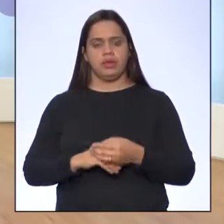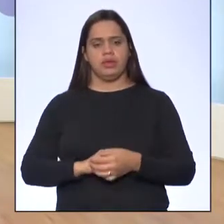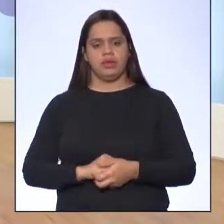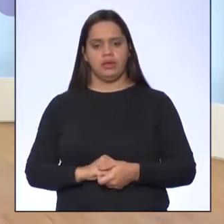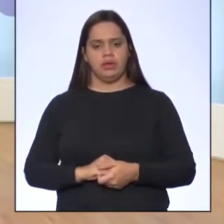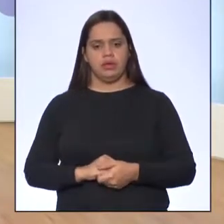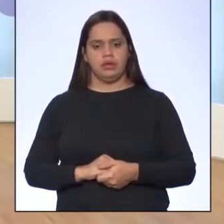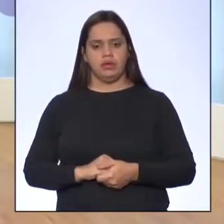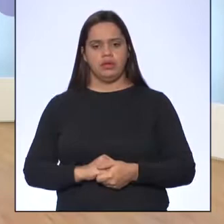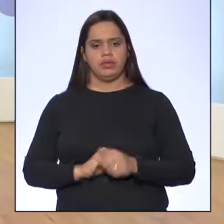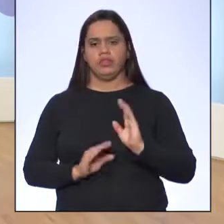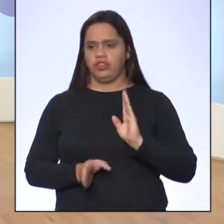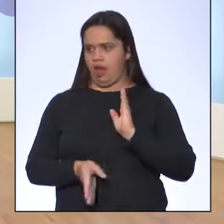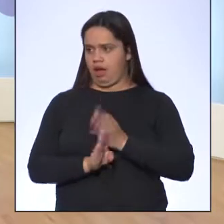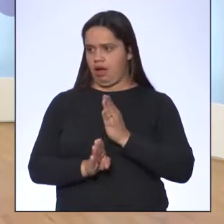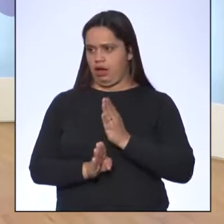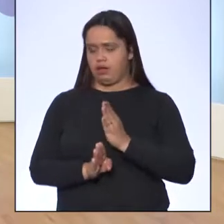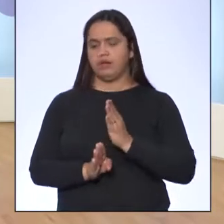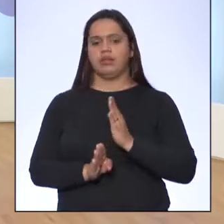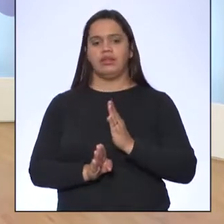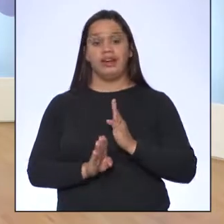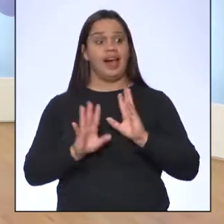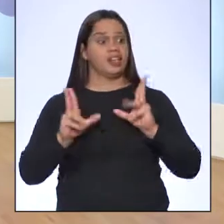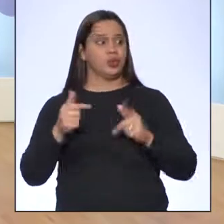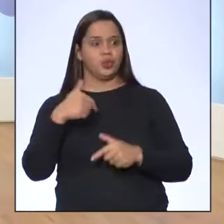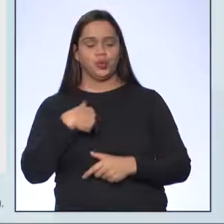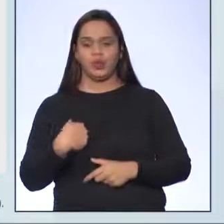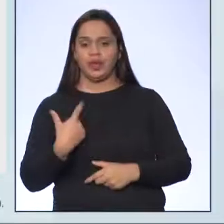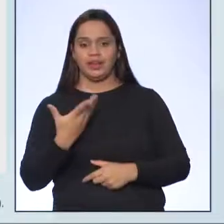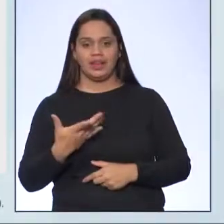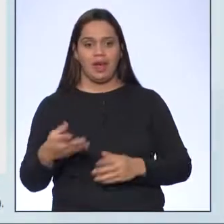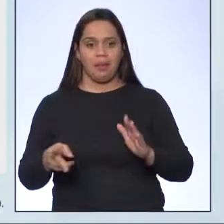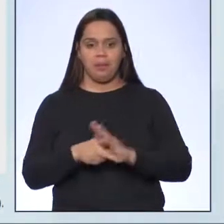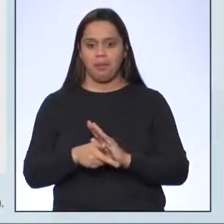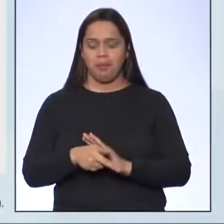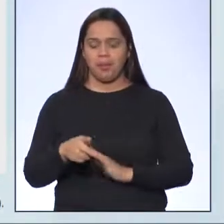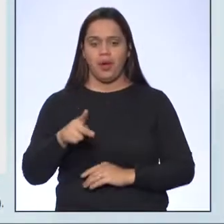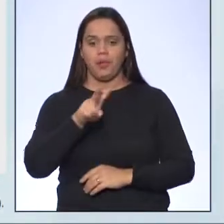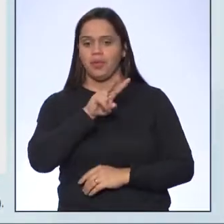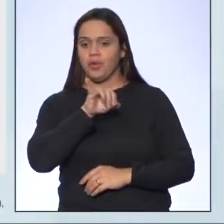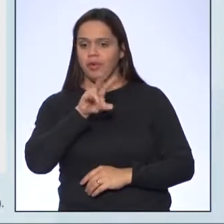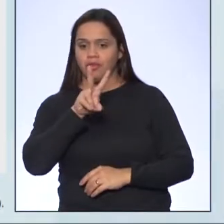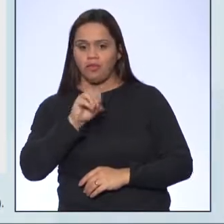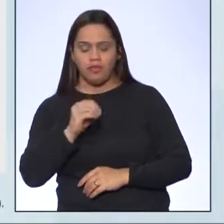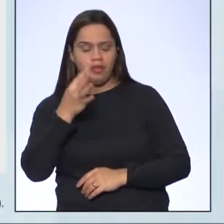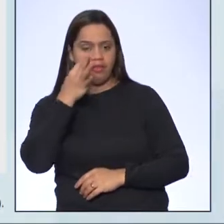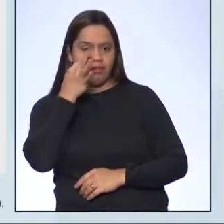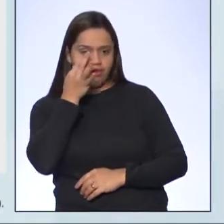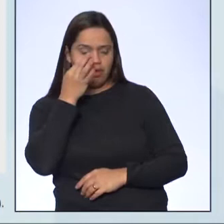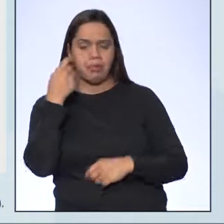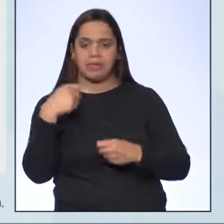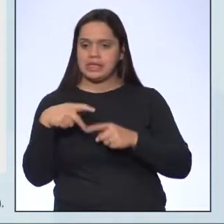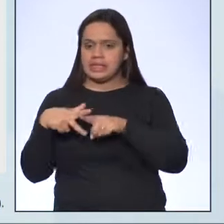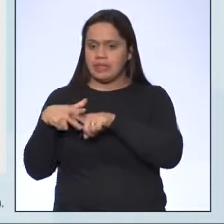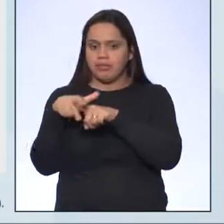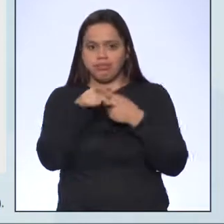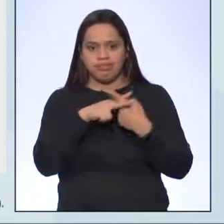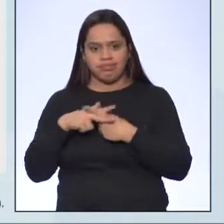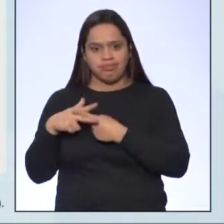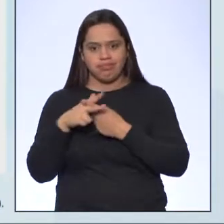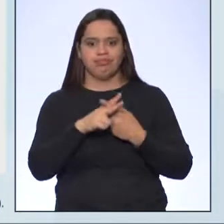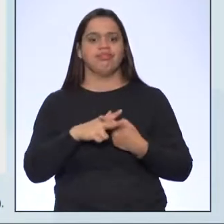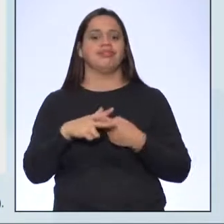Já localizaram? Tudo aqui é ao vivo, a gente precisa fazer ajustes aqui na nossa aula,